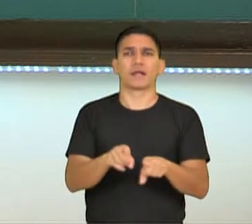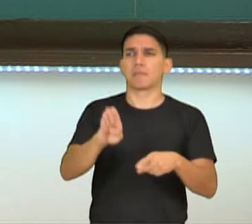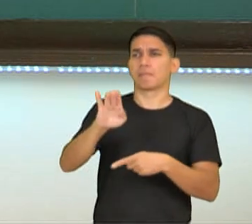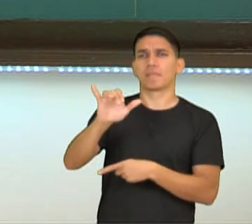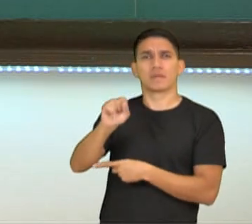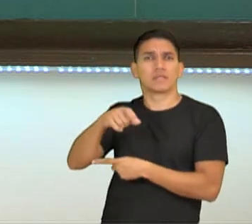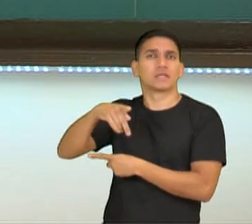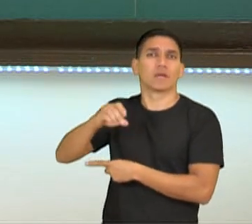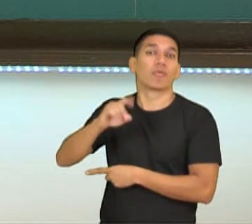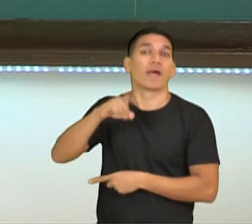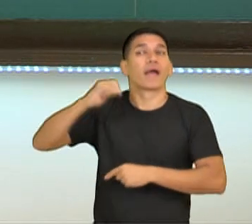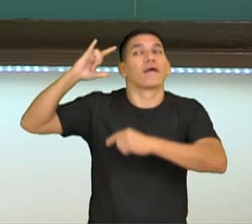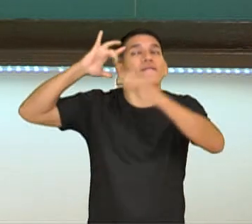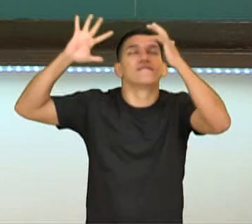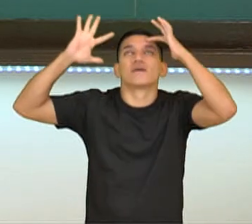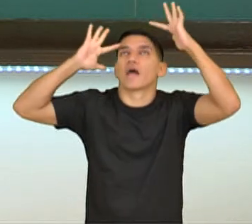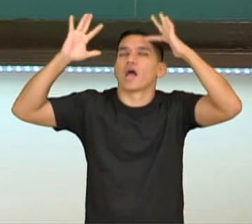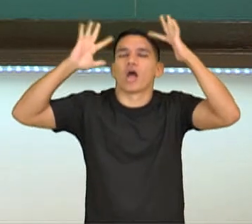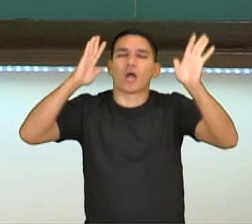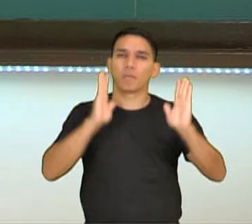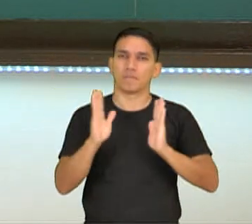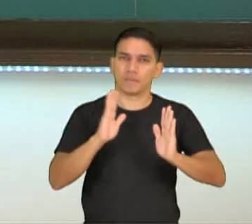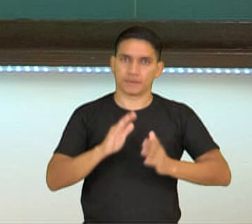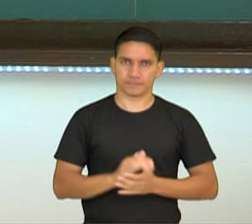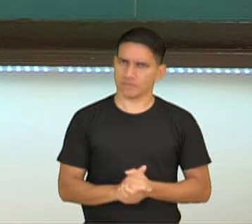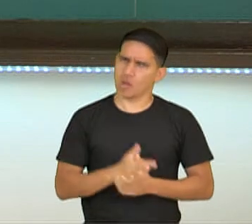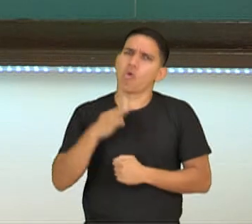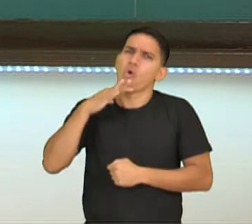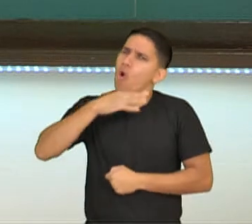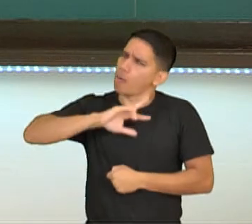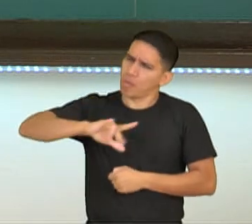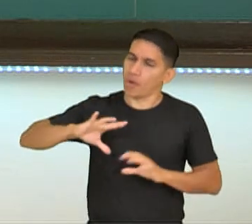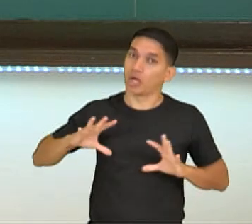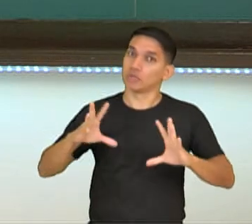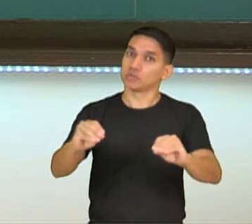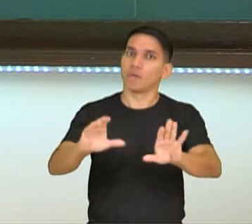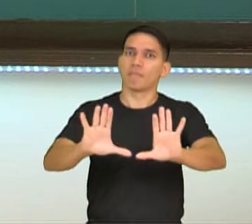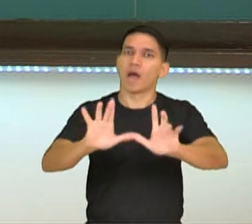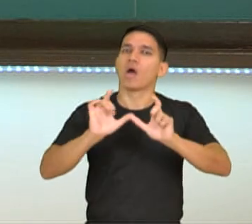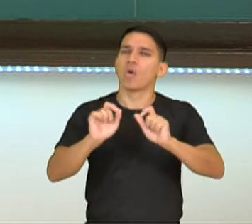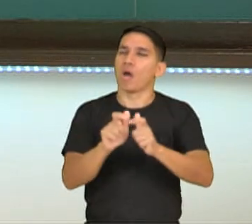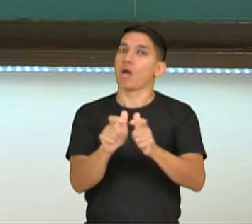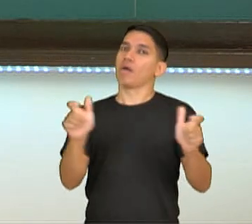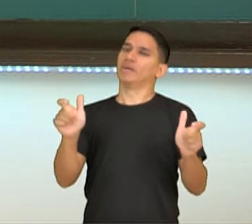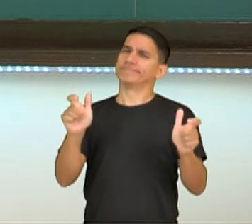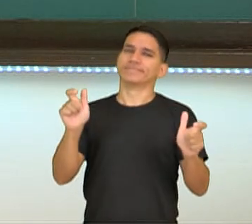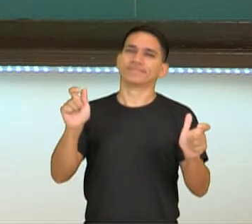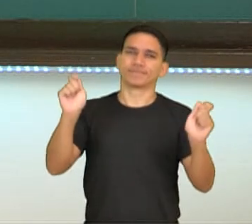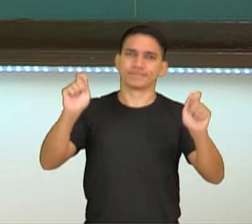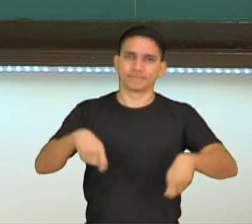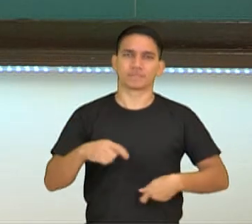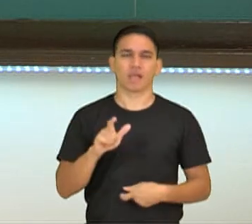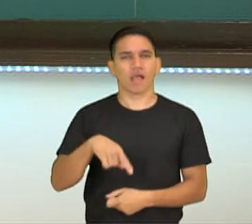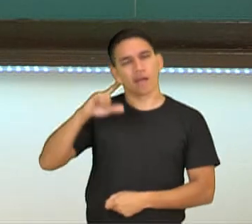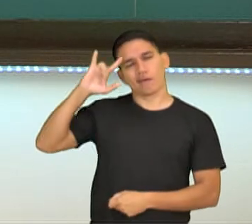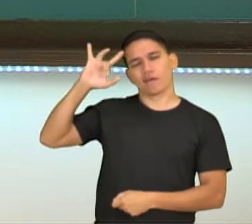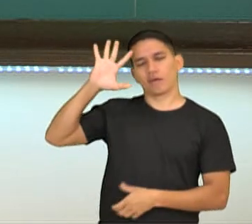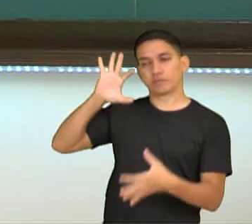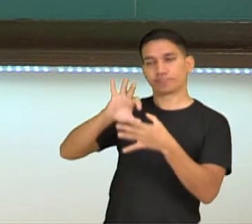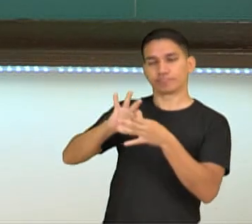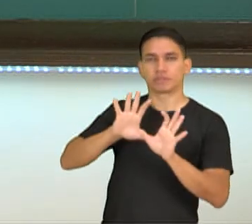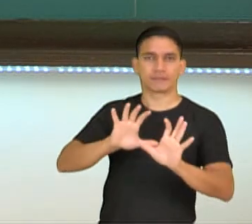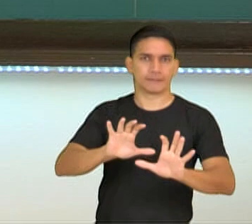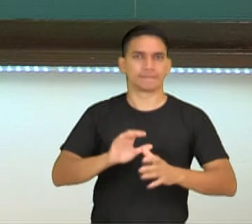ser os filósofos desse período. Obviamente, não são todos, mas uma boa parte dessa filosofia é encaminhada